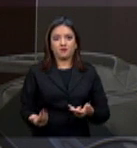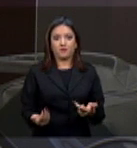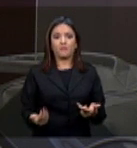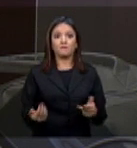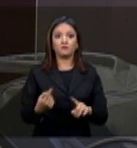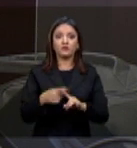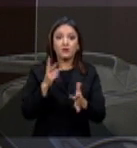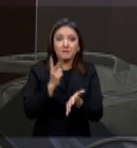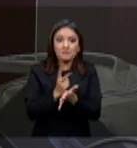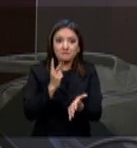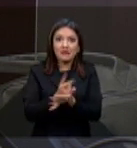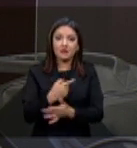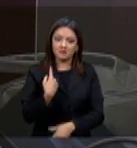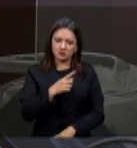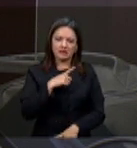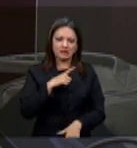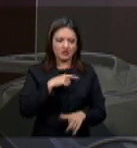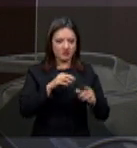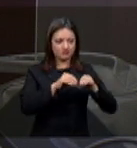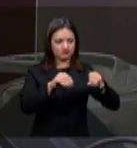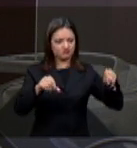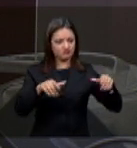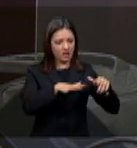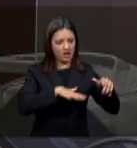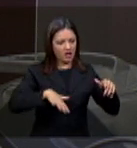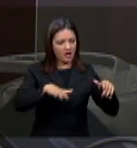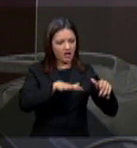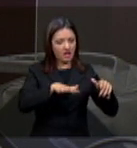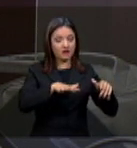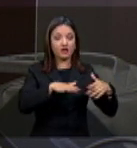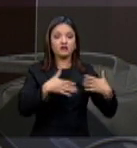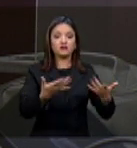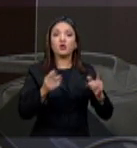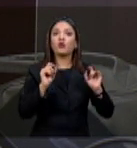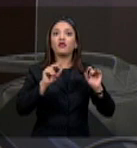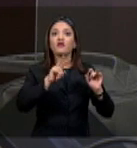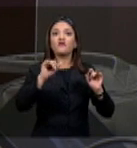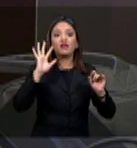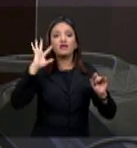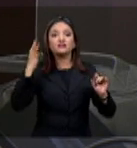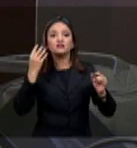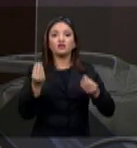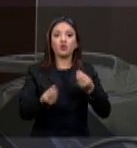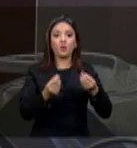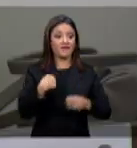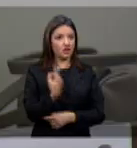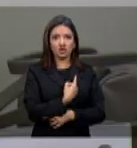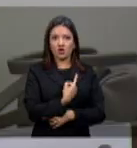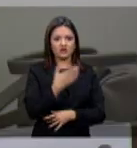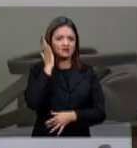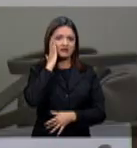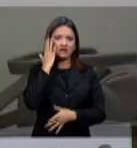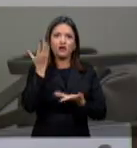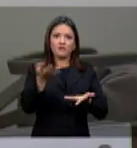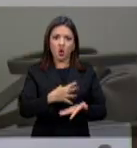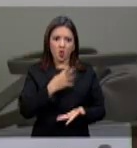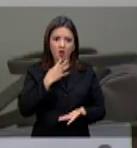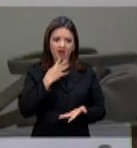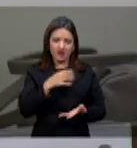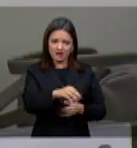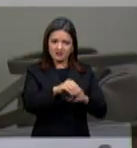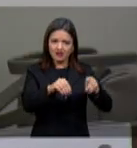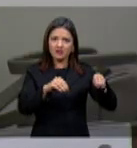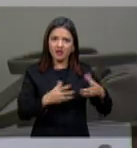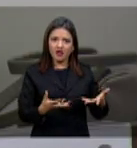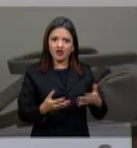mesmo que a gente tenha o nosso território, quem decide se vamos produzir ou não, a forma que vai produzir, somos nós. Afinal de contas, a Constituição